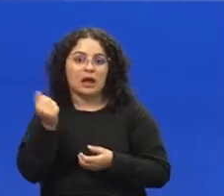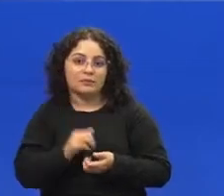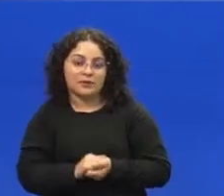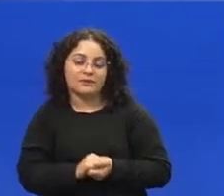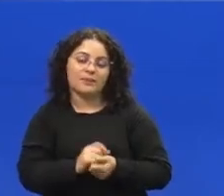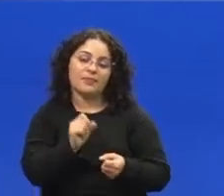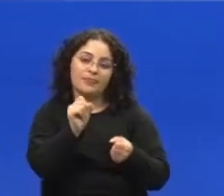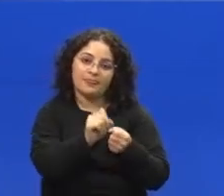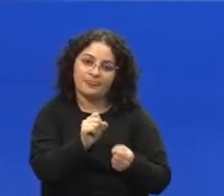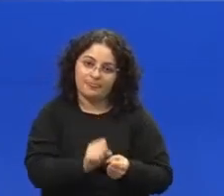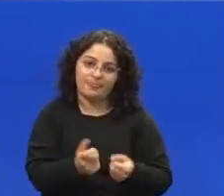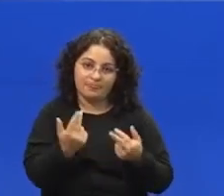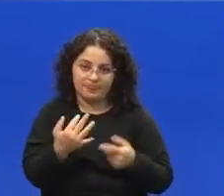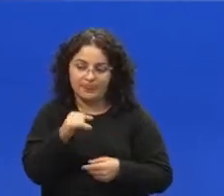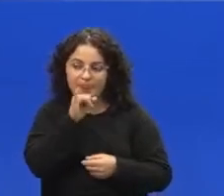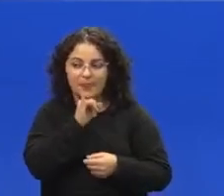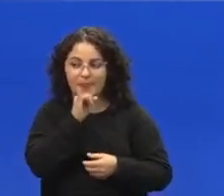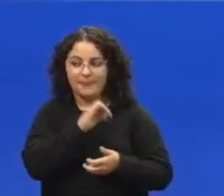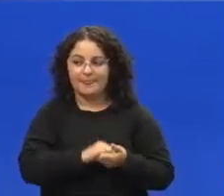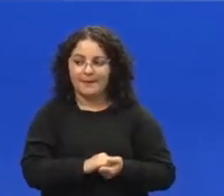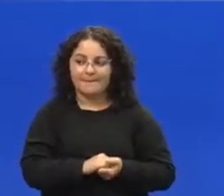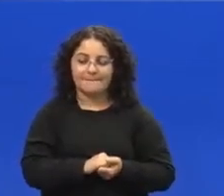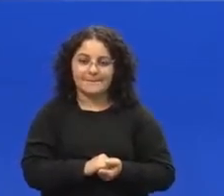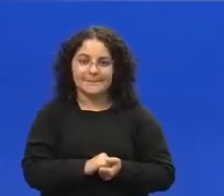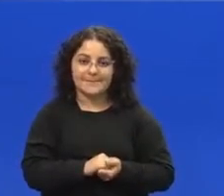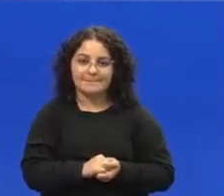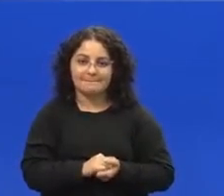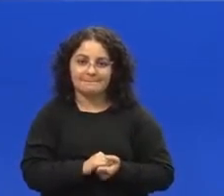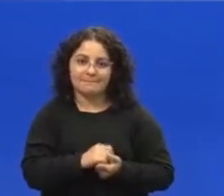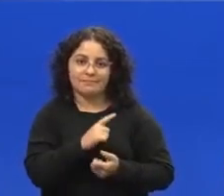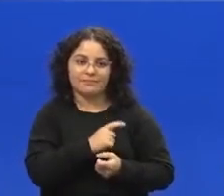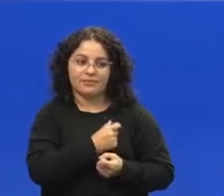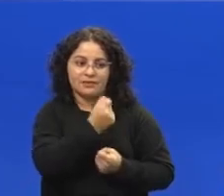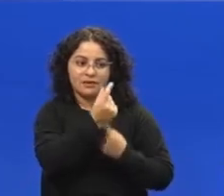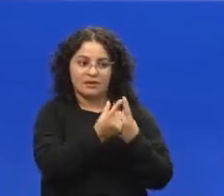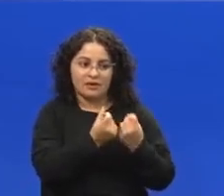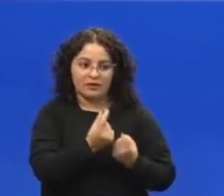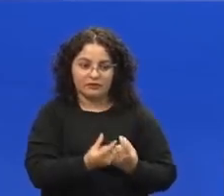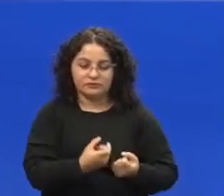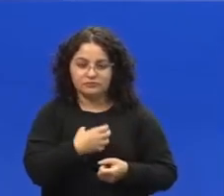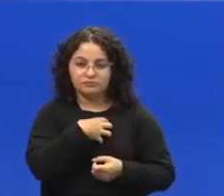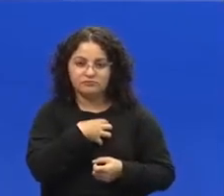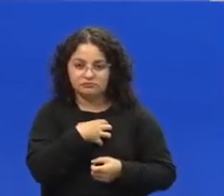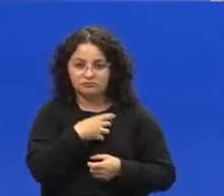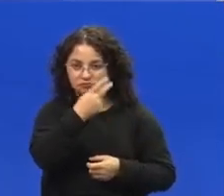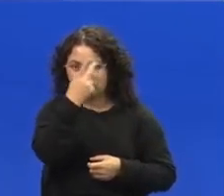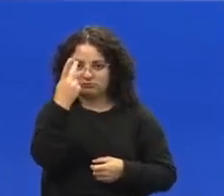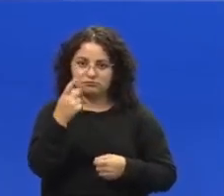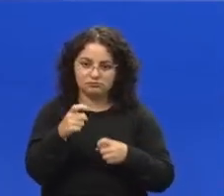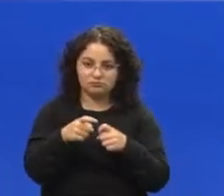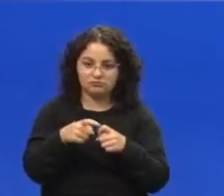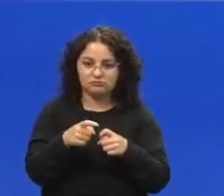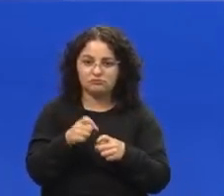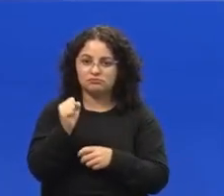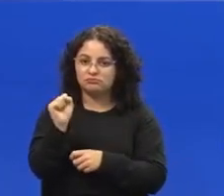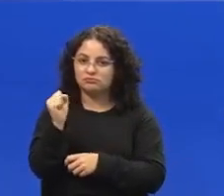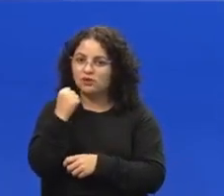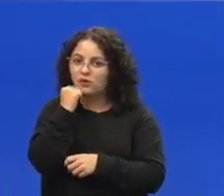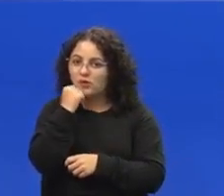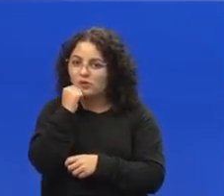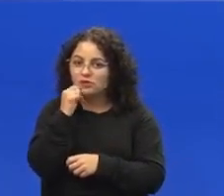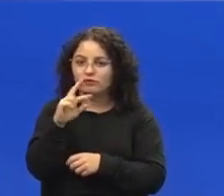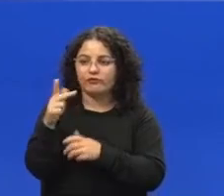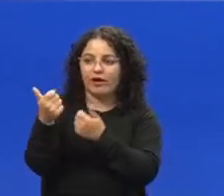feito da seguinte forma. Nós temos, então, algumas condições que o ortopedista vai avaliar no